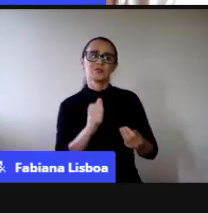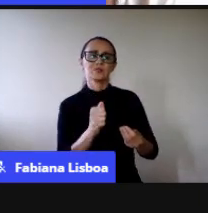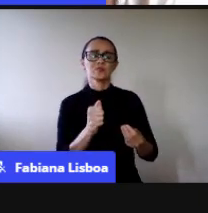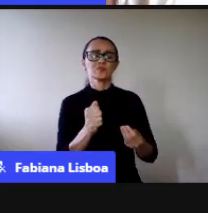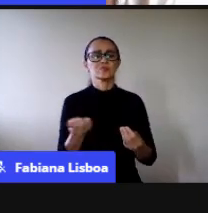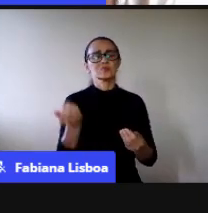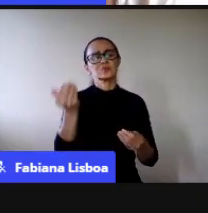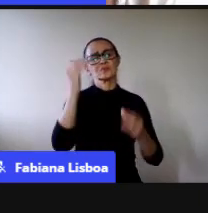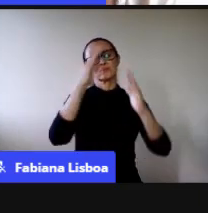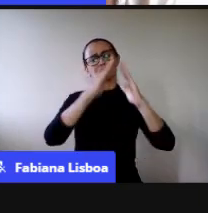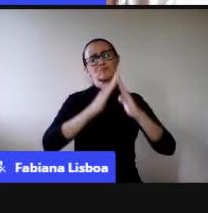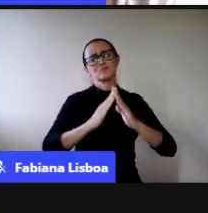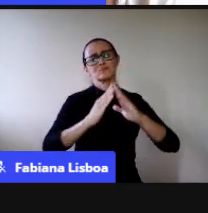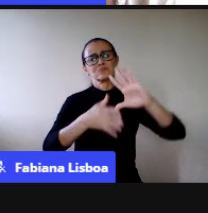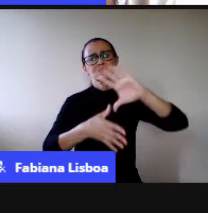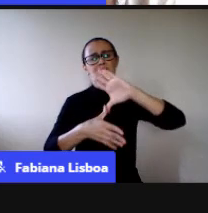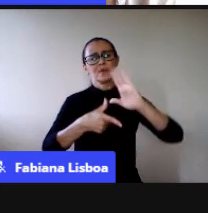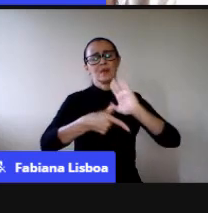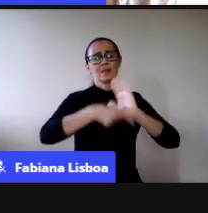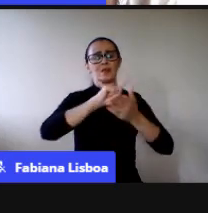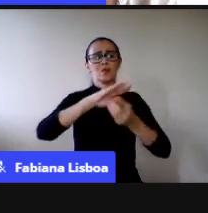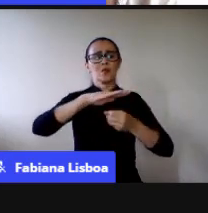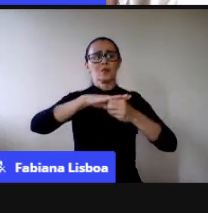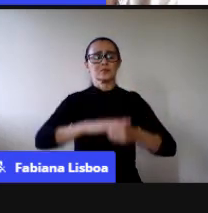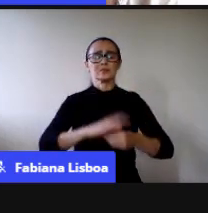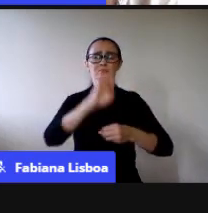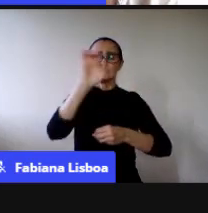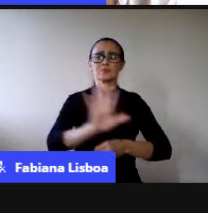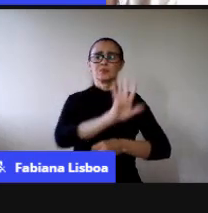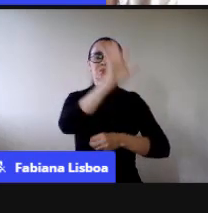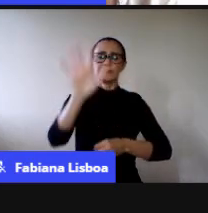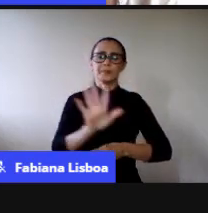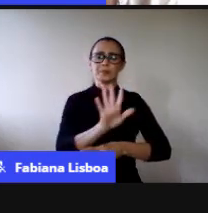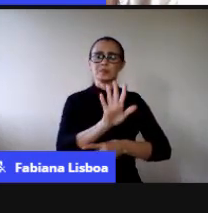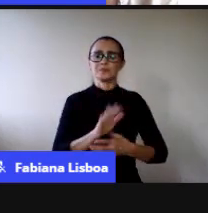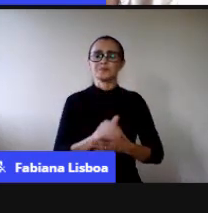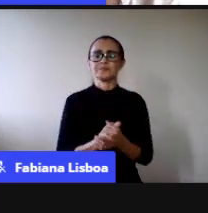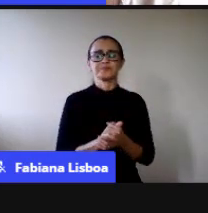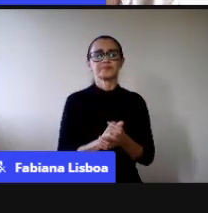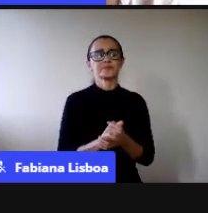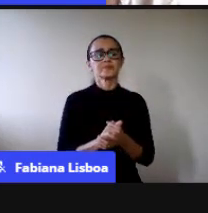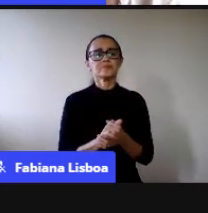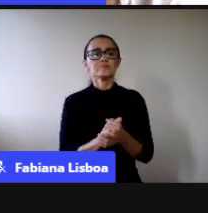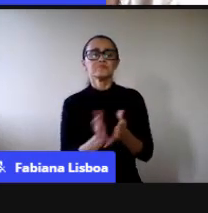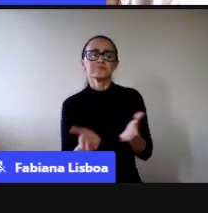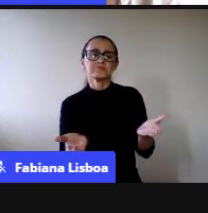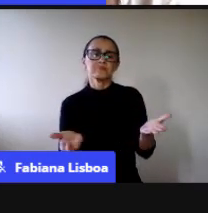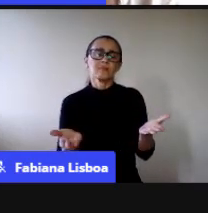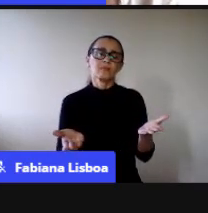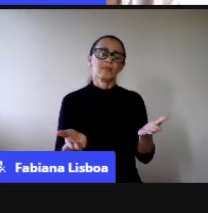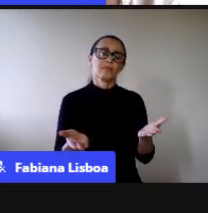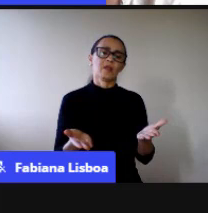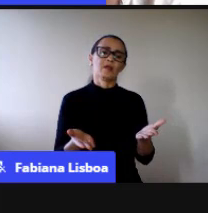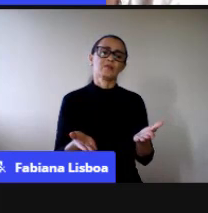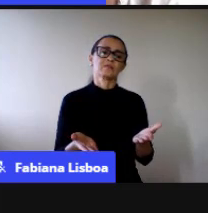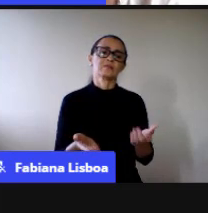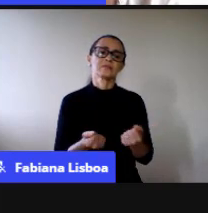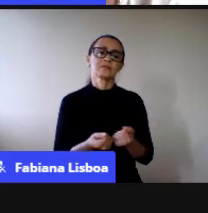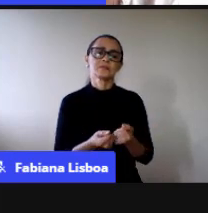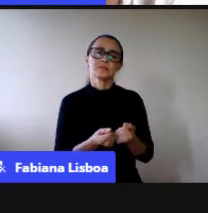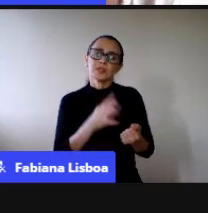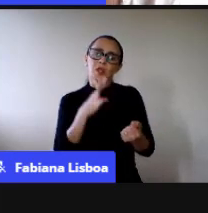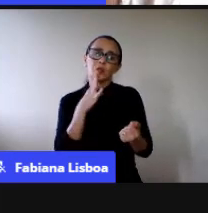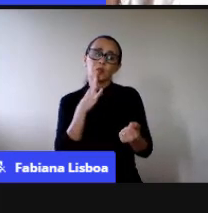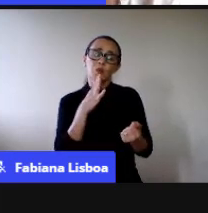período anterior à sua colonização por europeus. Então, no sentido, quando a gente chama, se a gente não conhece